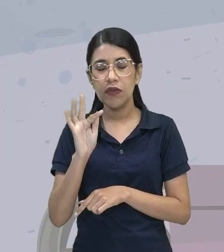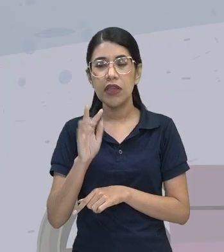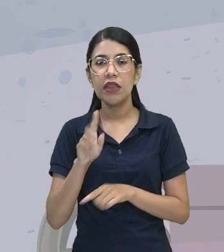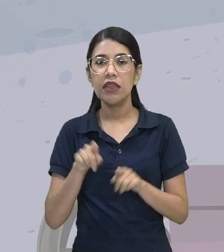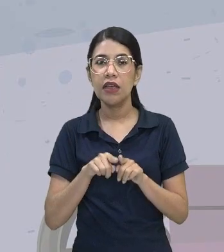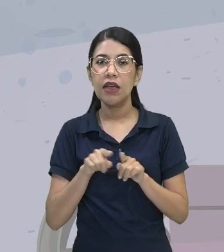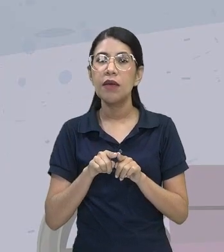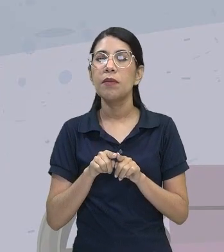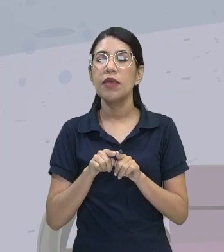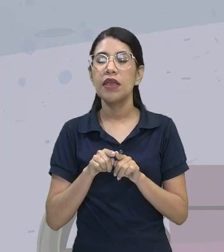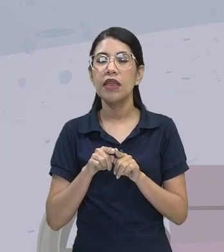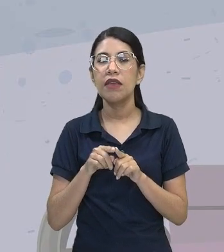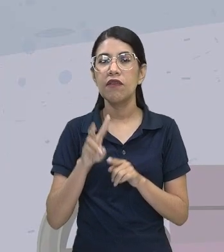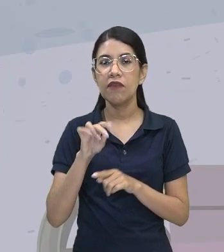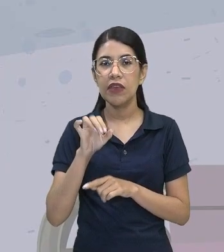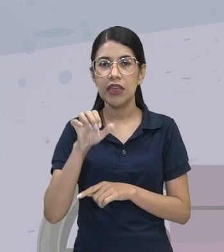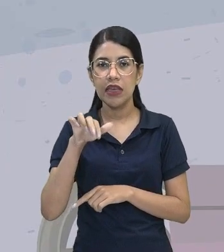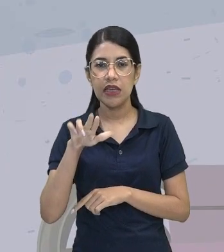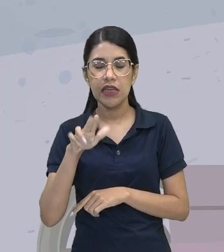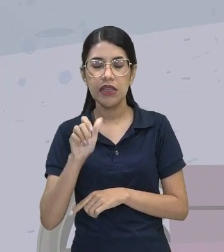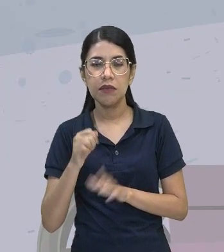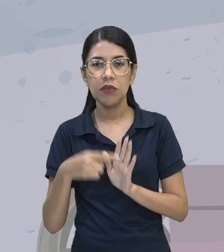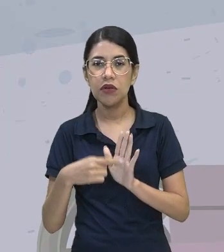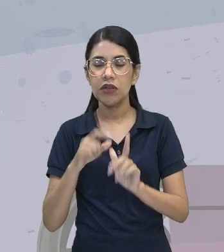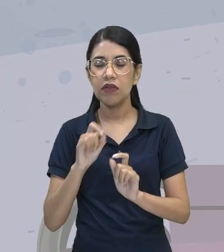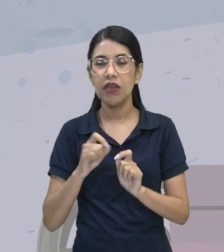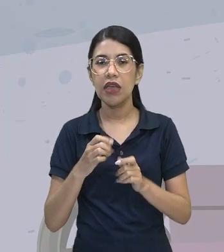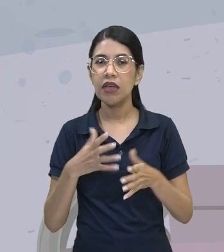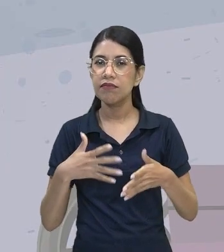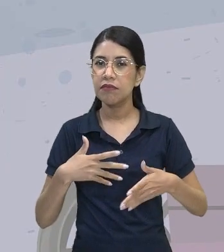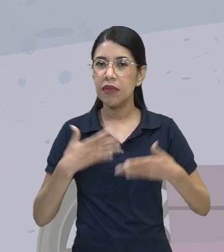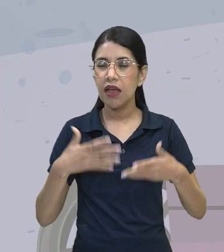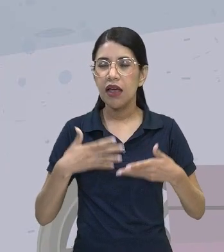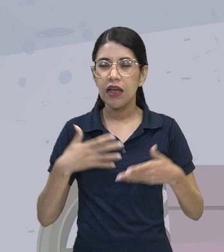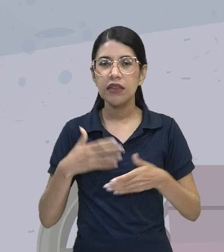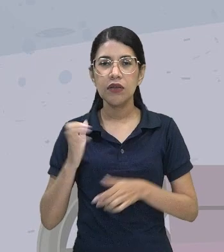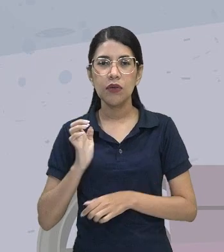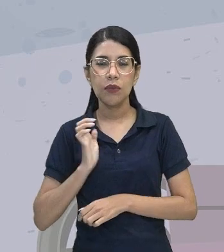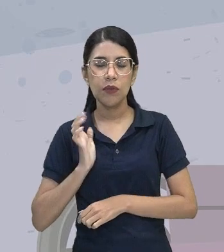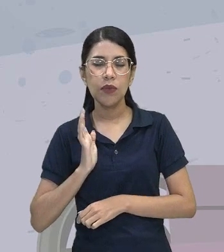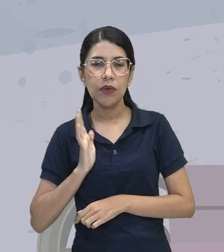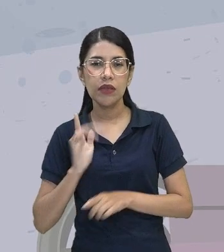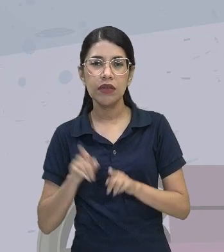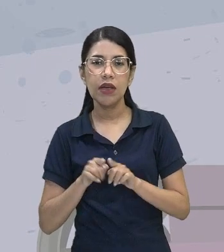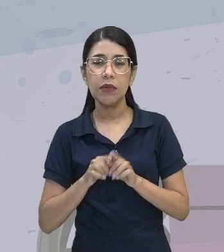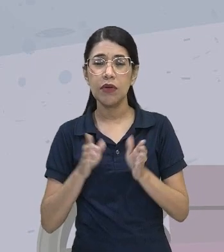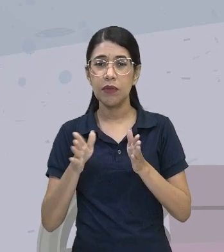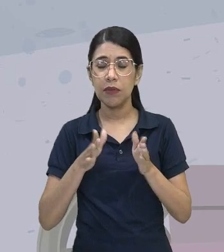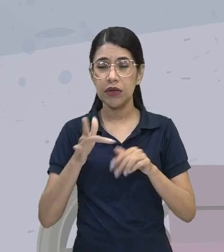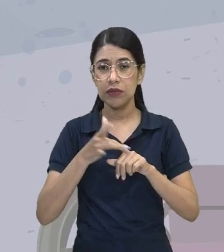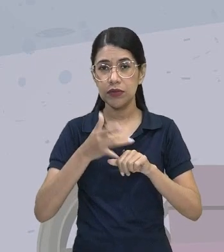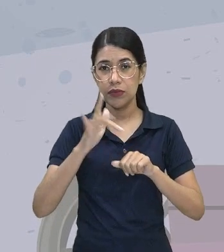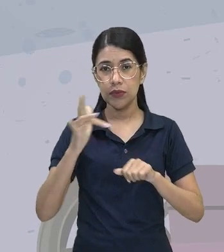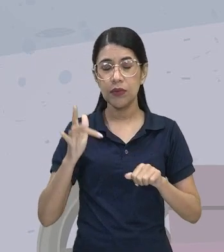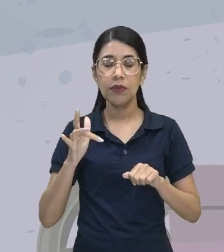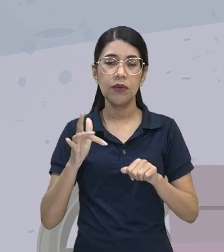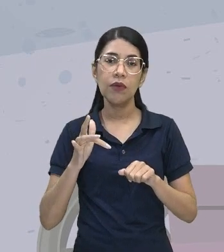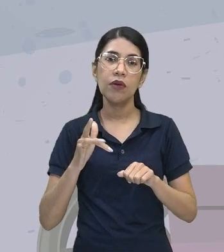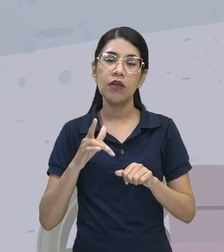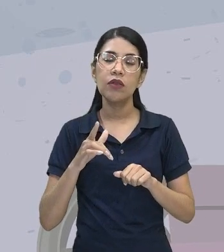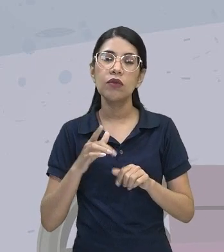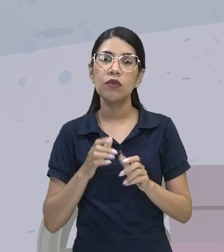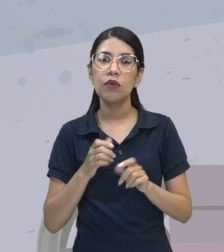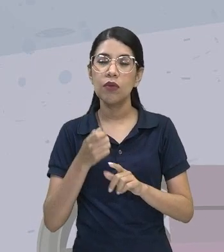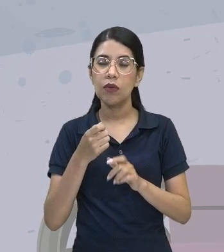também Londres, que demonstravam um grande entusiasmo burguês. E essa era de ouro, a primeira era de ouro de fato, do